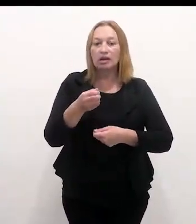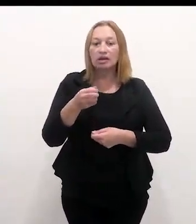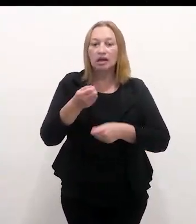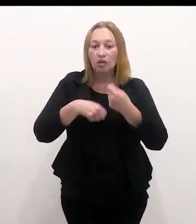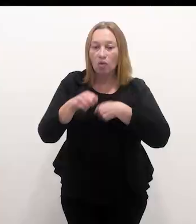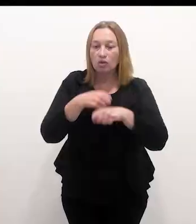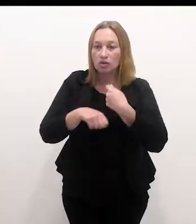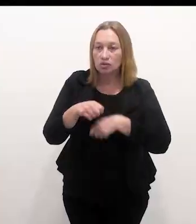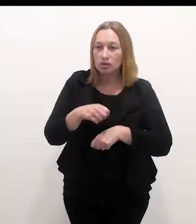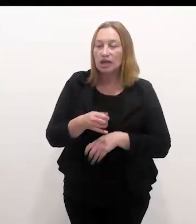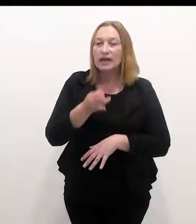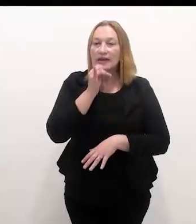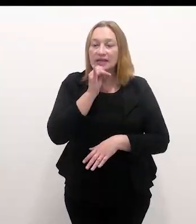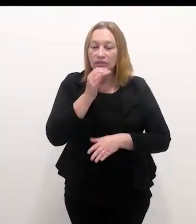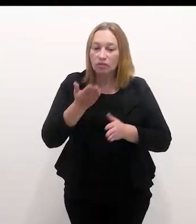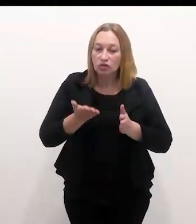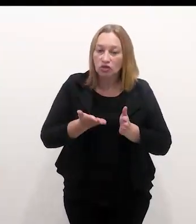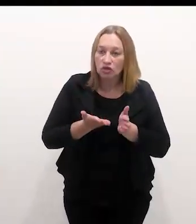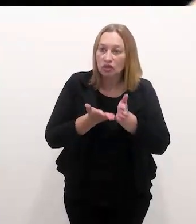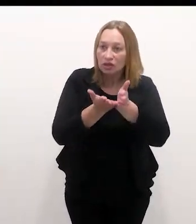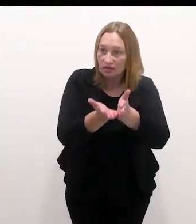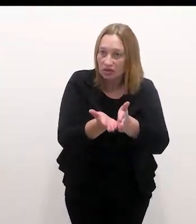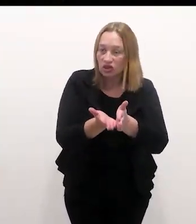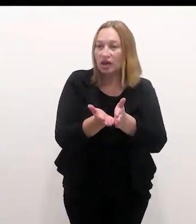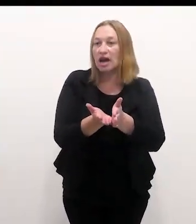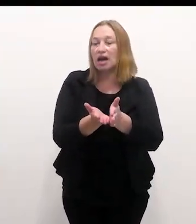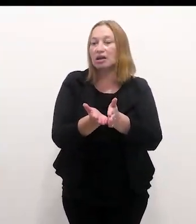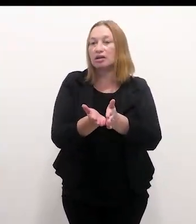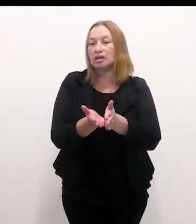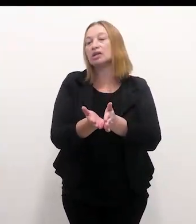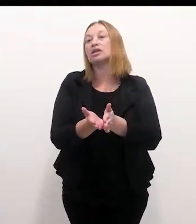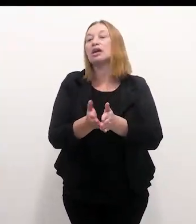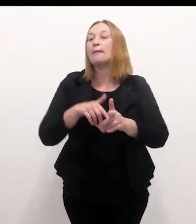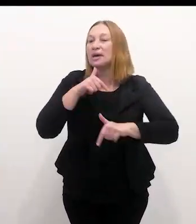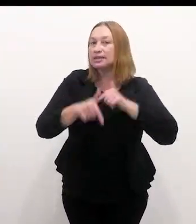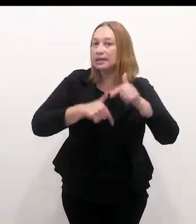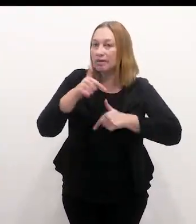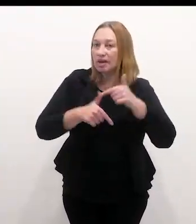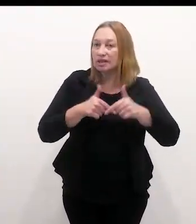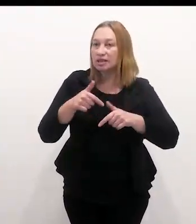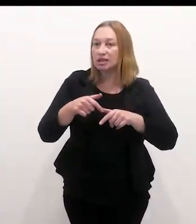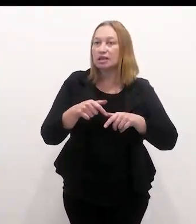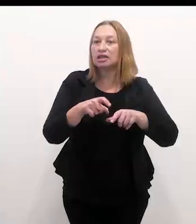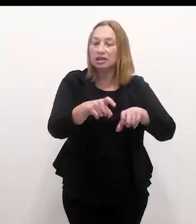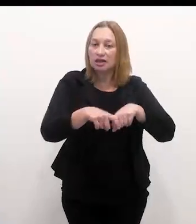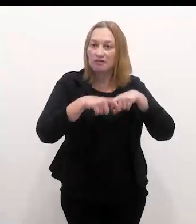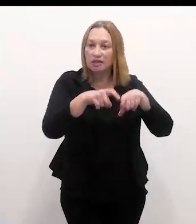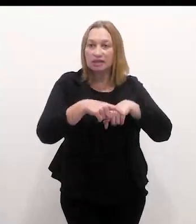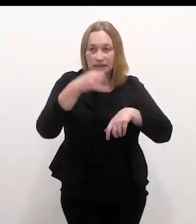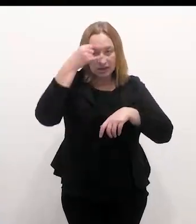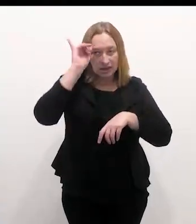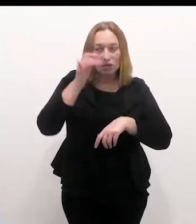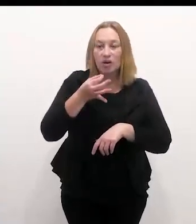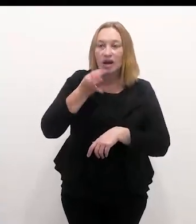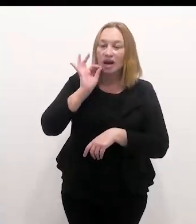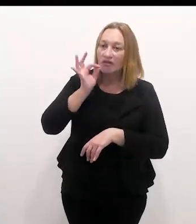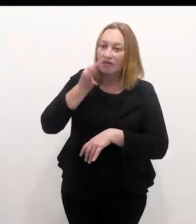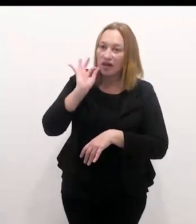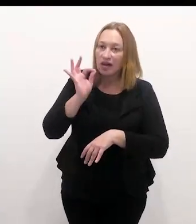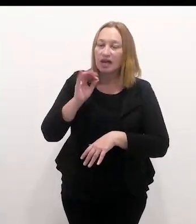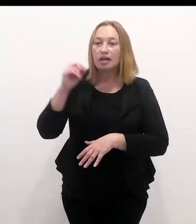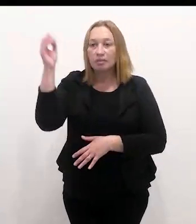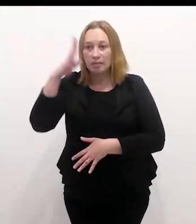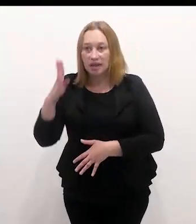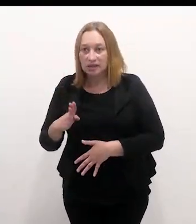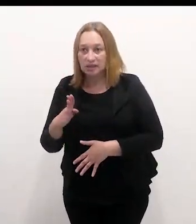exemplo. Quando chegaram o primeiro italiano com a Navia Sofia e outros, iam a trabalhar na fazenda para o café.